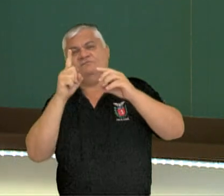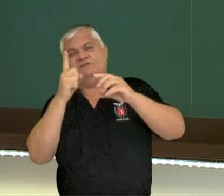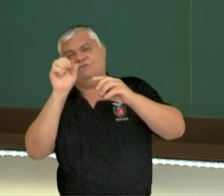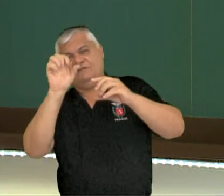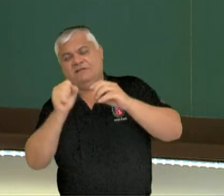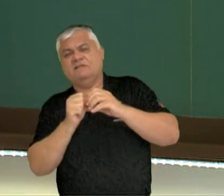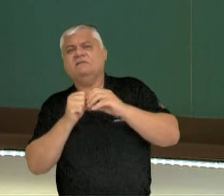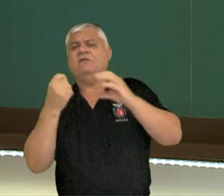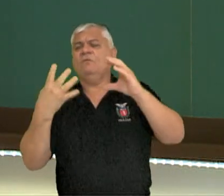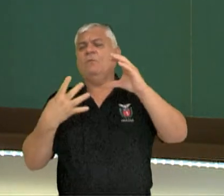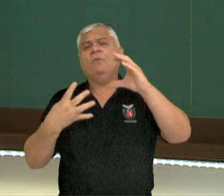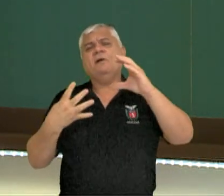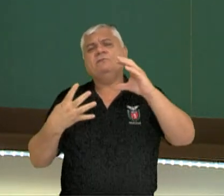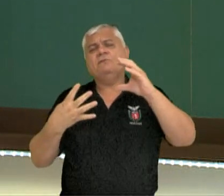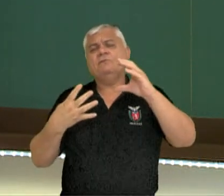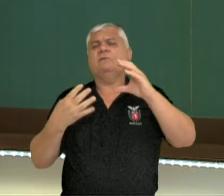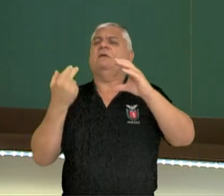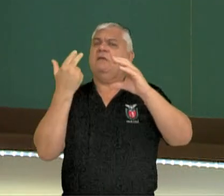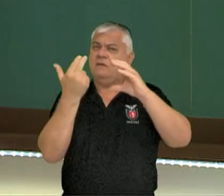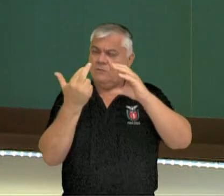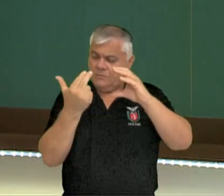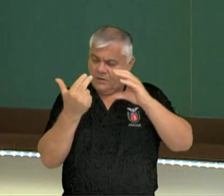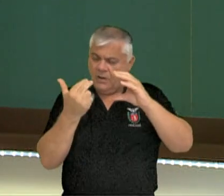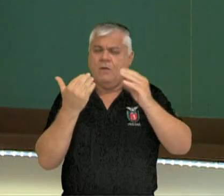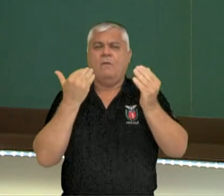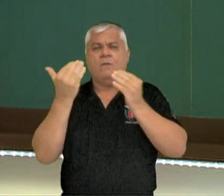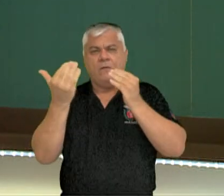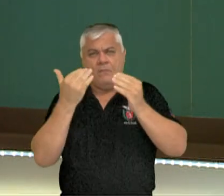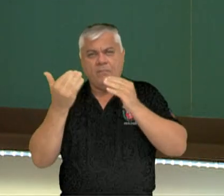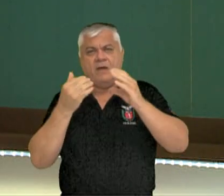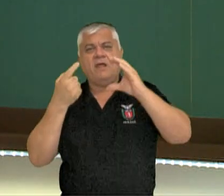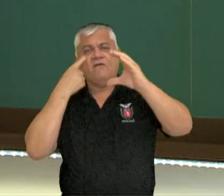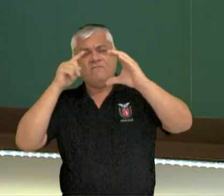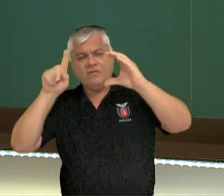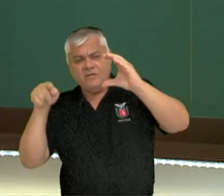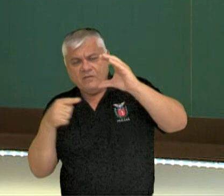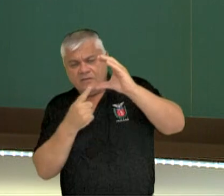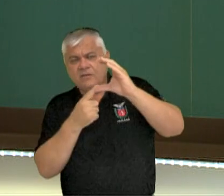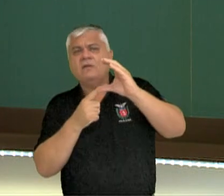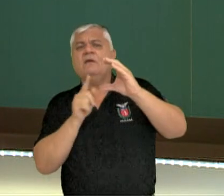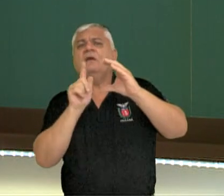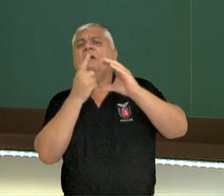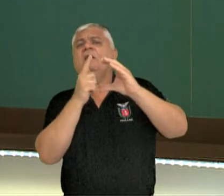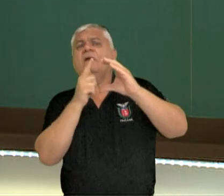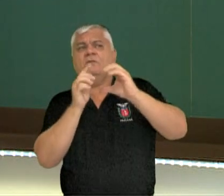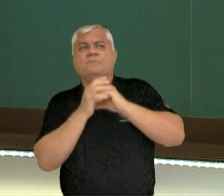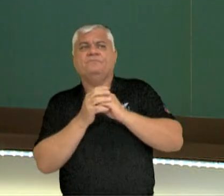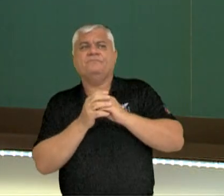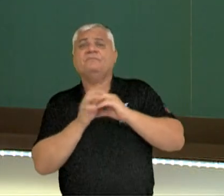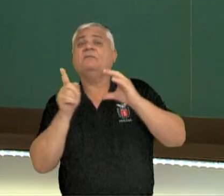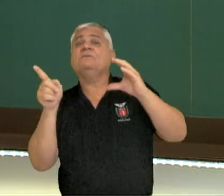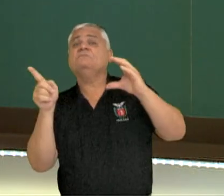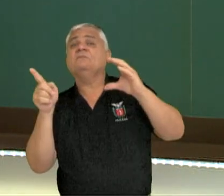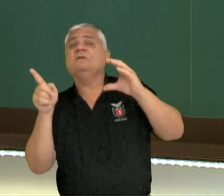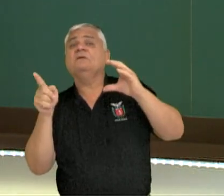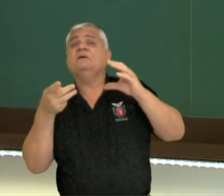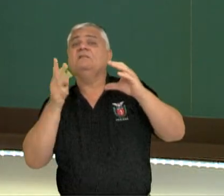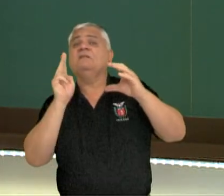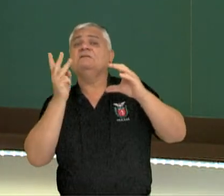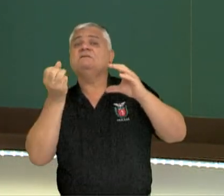se ele estiver no quarto? Mesma coisa, comparar com o ângulo que está no eixo X. Que ângulo eu tenho no eixo X? O ângulo